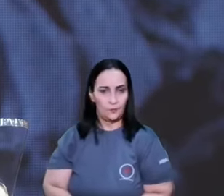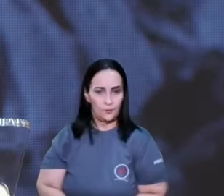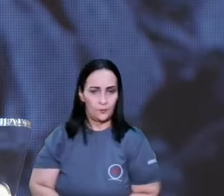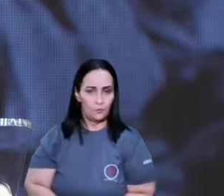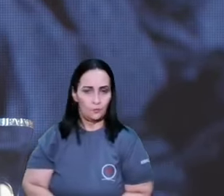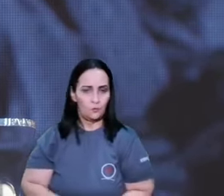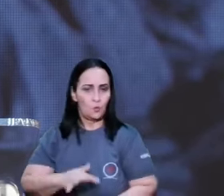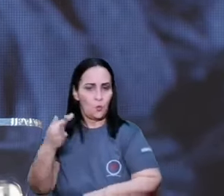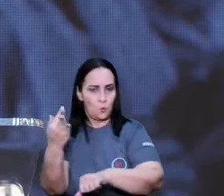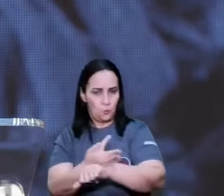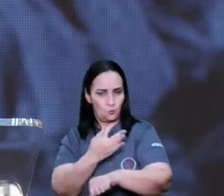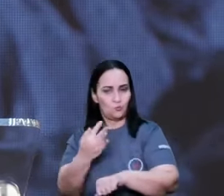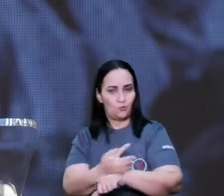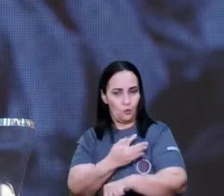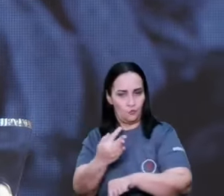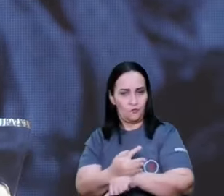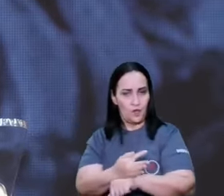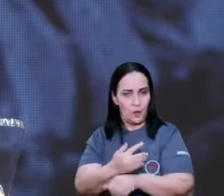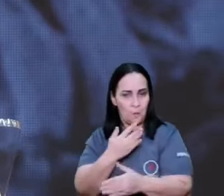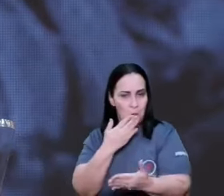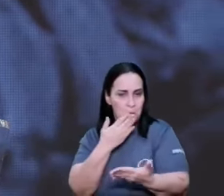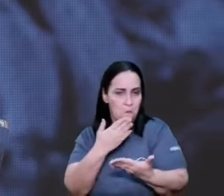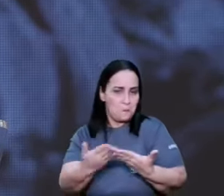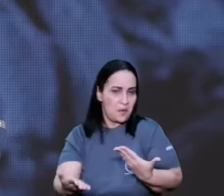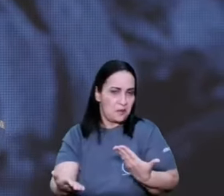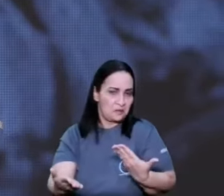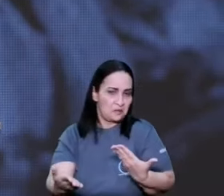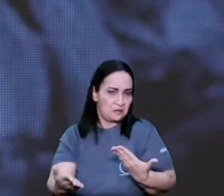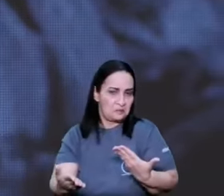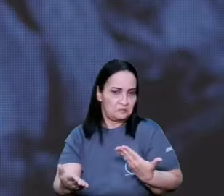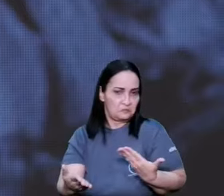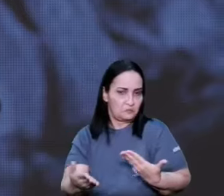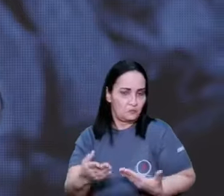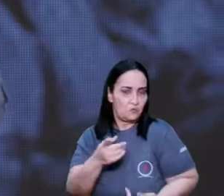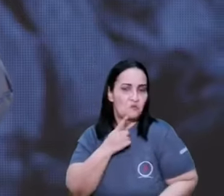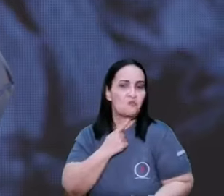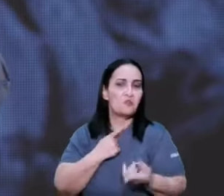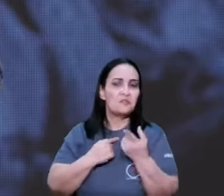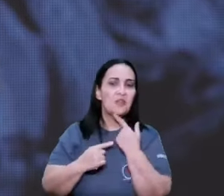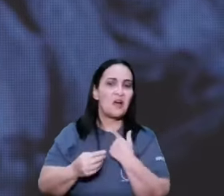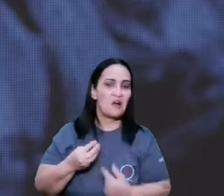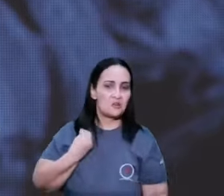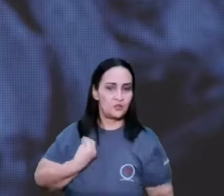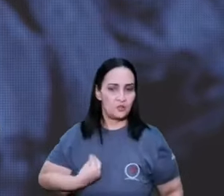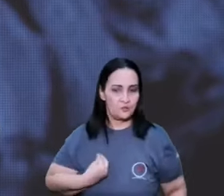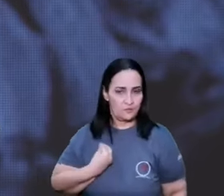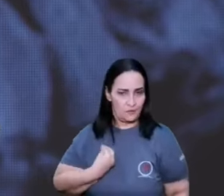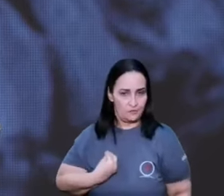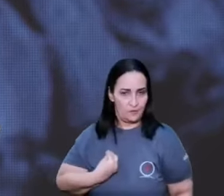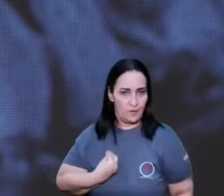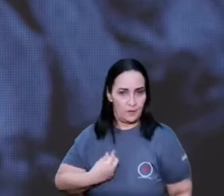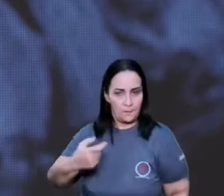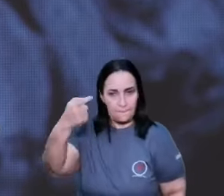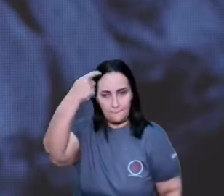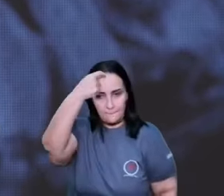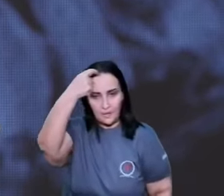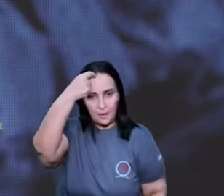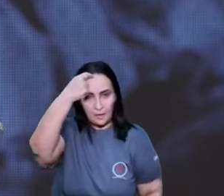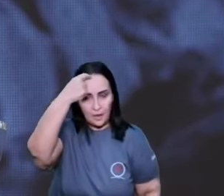ferido e já perdera o sentido da vida como é esta mentalidade de